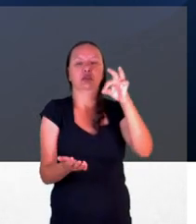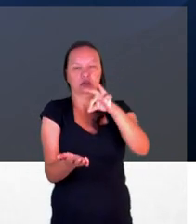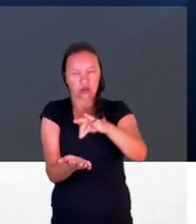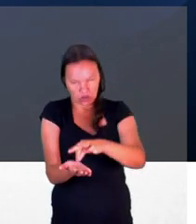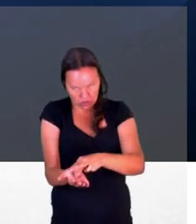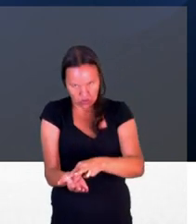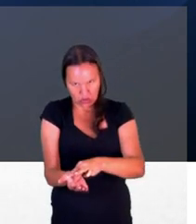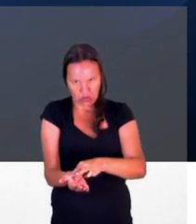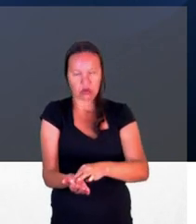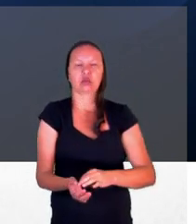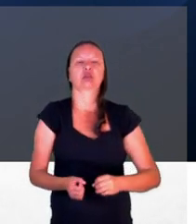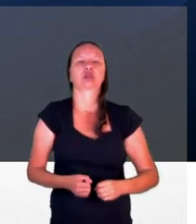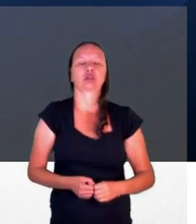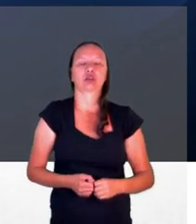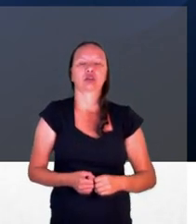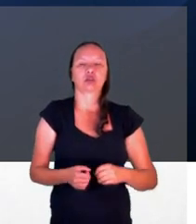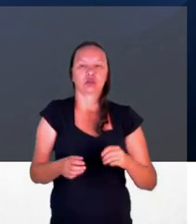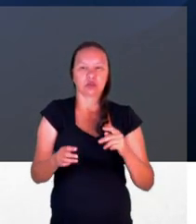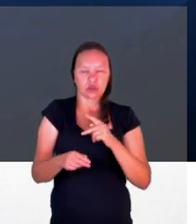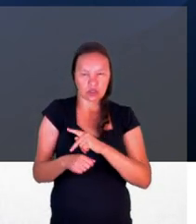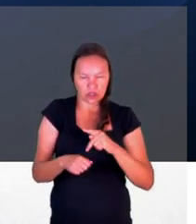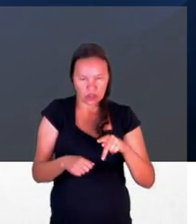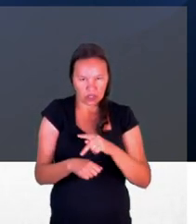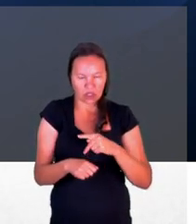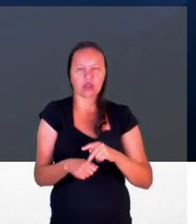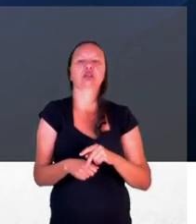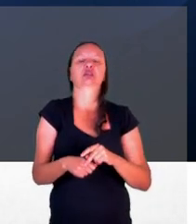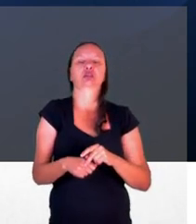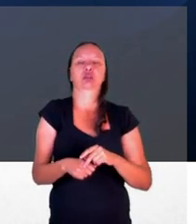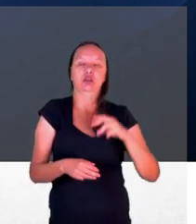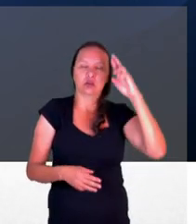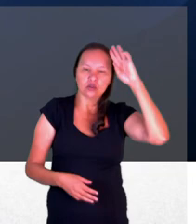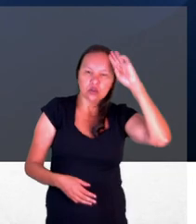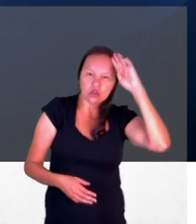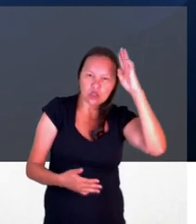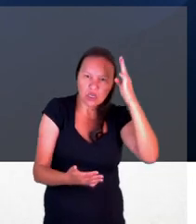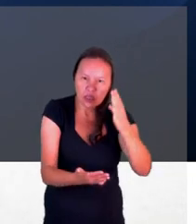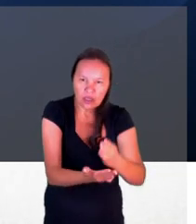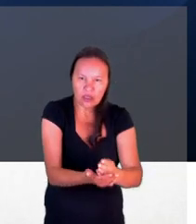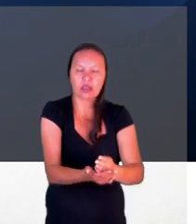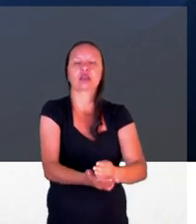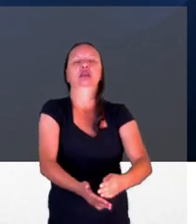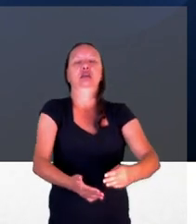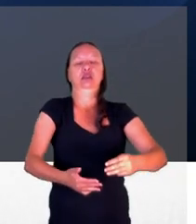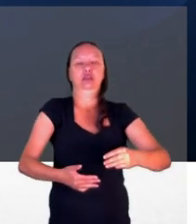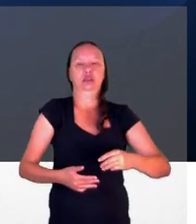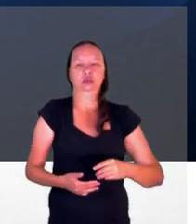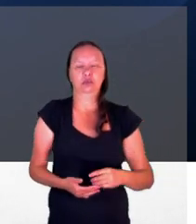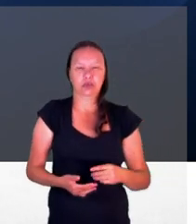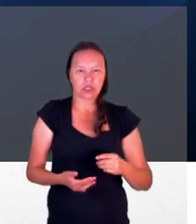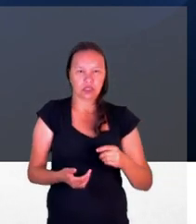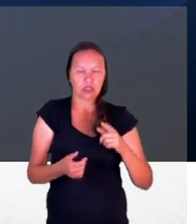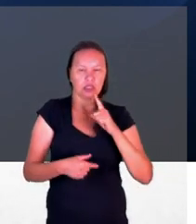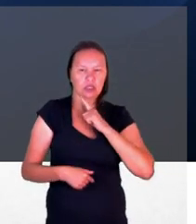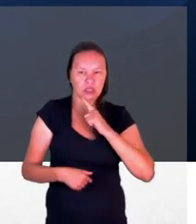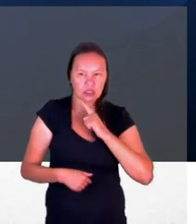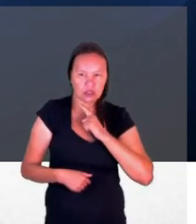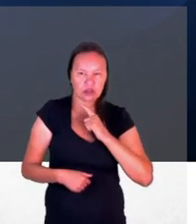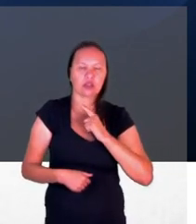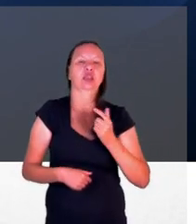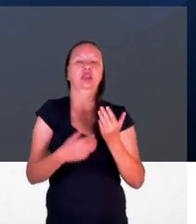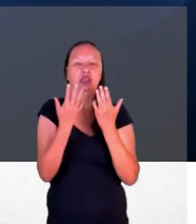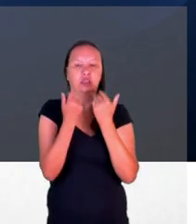os estados têm o dever não só de respeitar Senão também de garantir o direito humano à